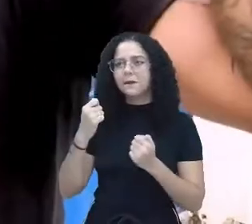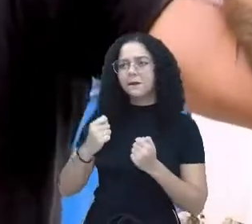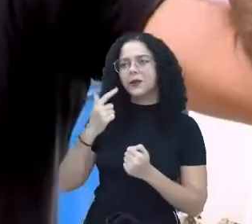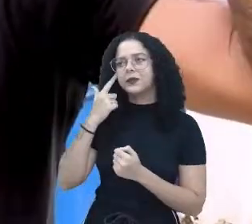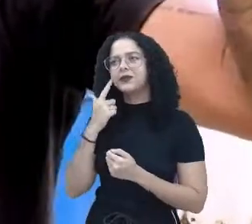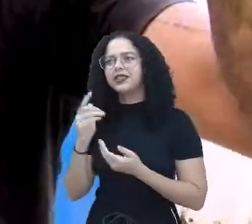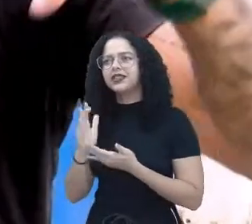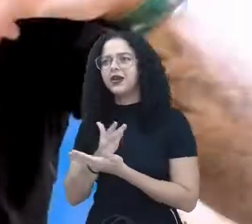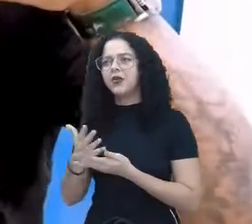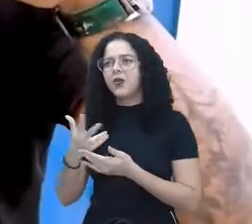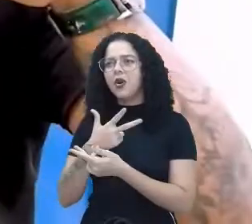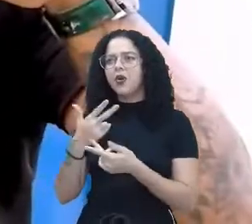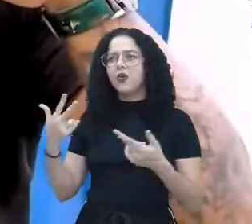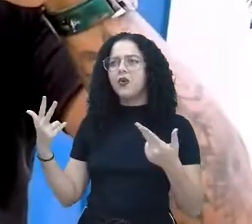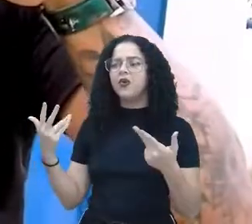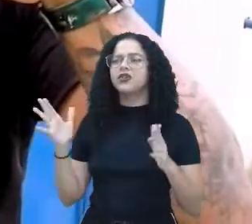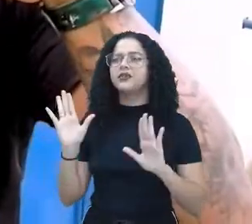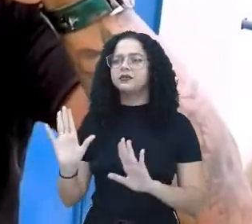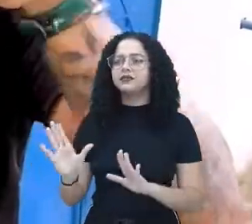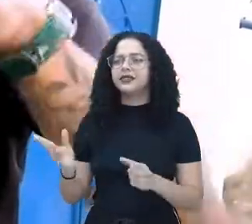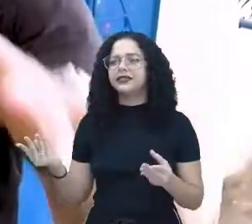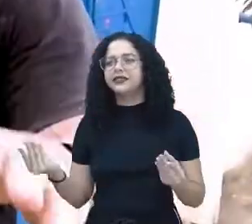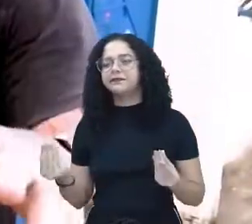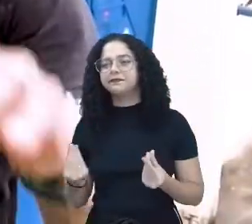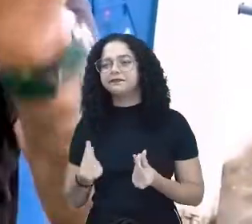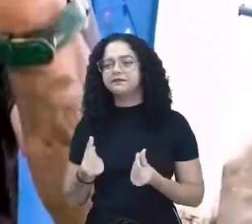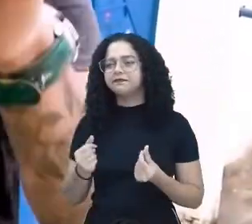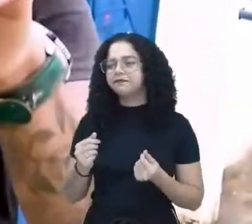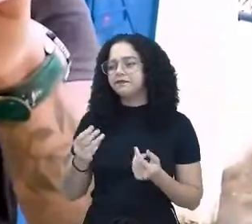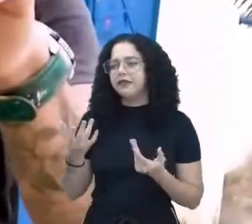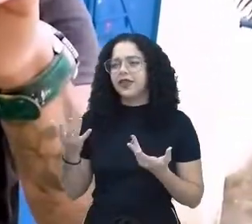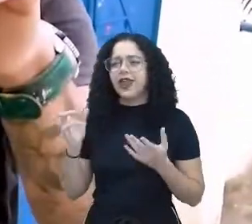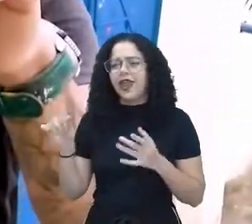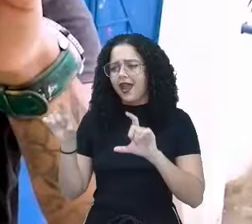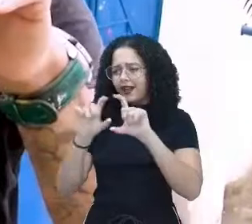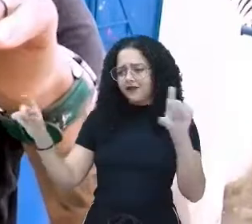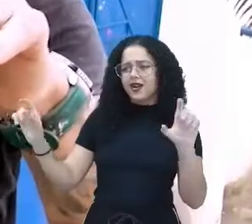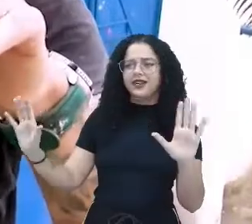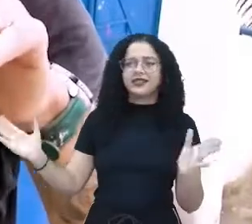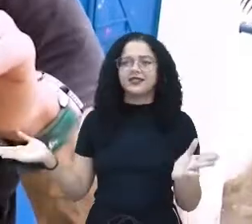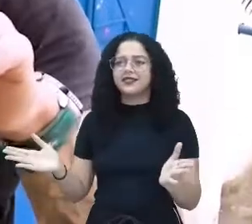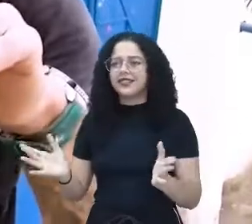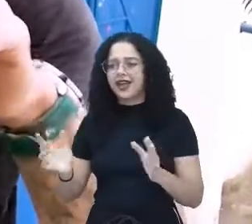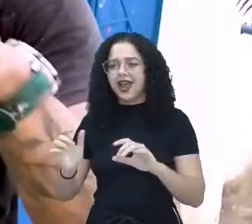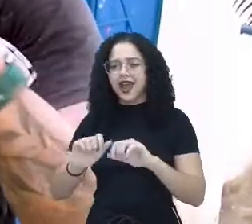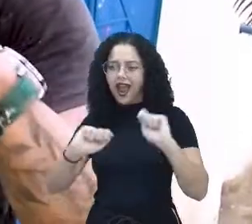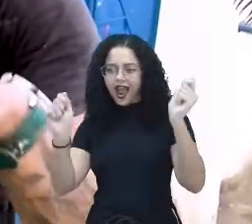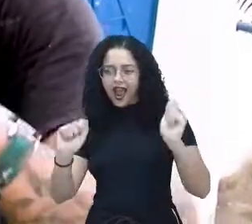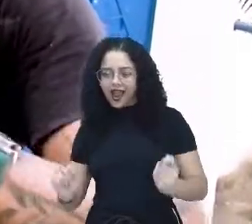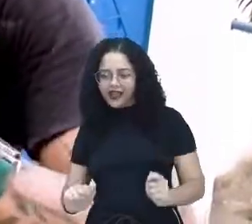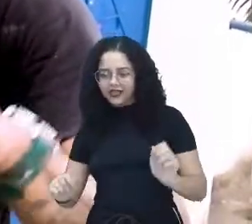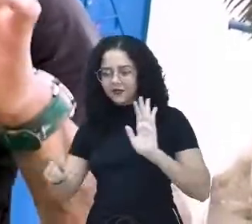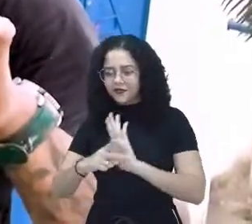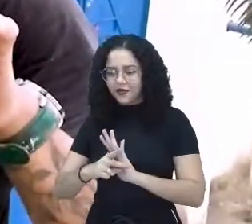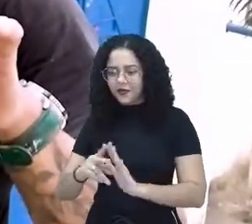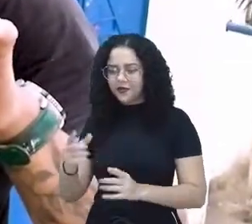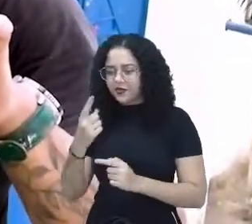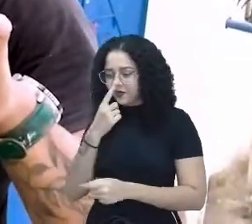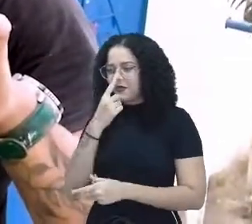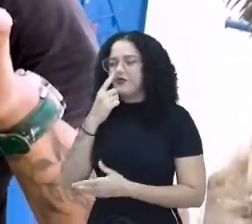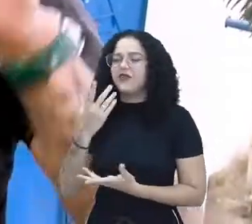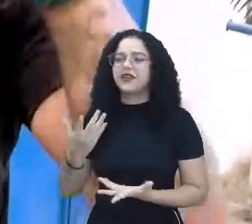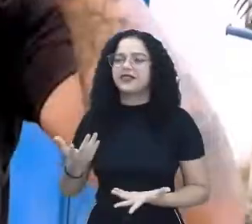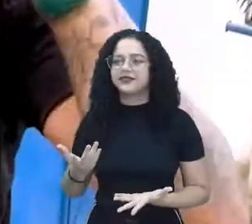pensar, elocubrar várias coisas, mas tá ali, é aquilo. A arte dos afetos, digamos assim. E a arte dos